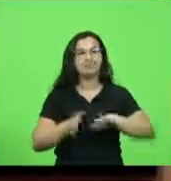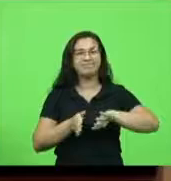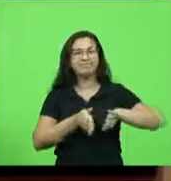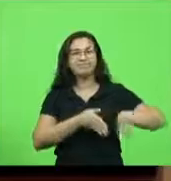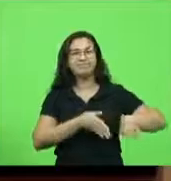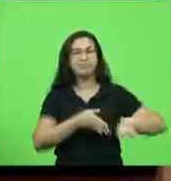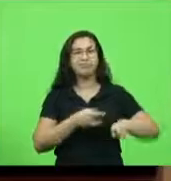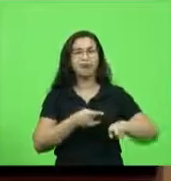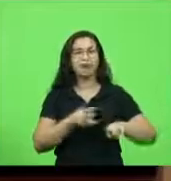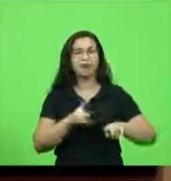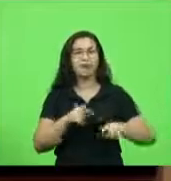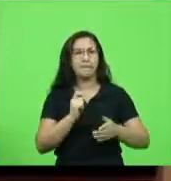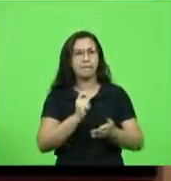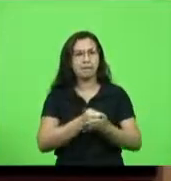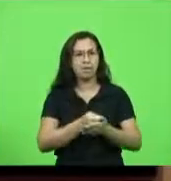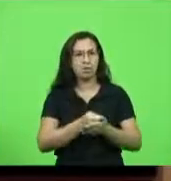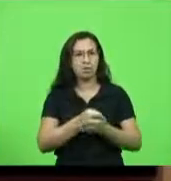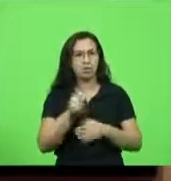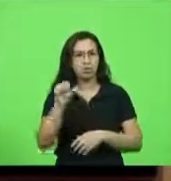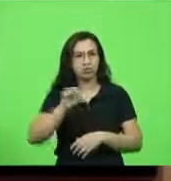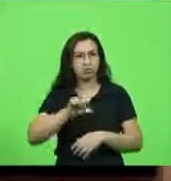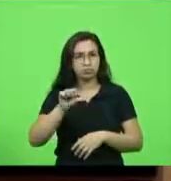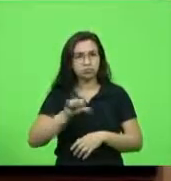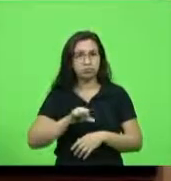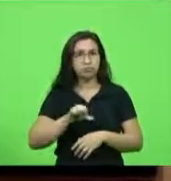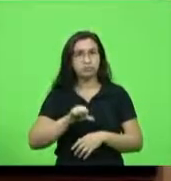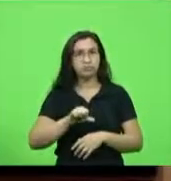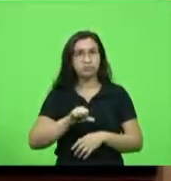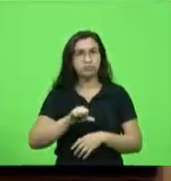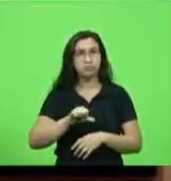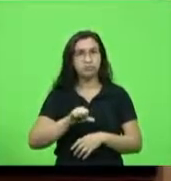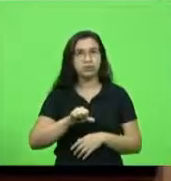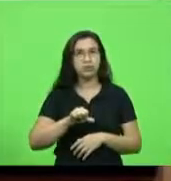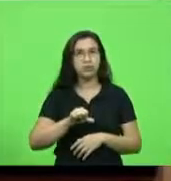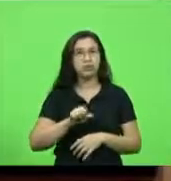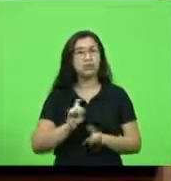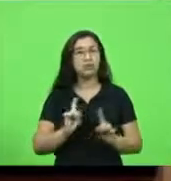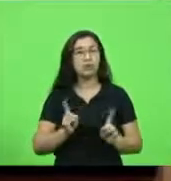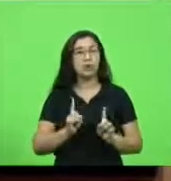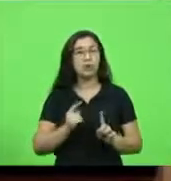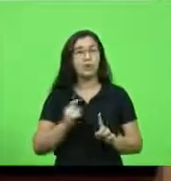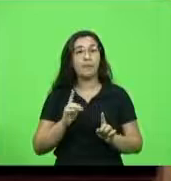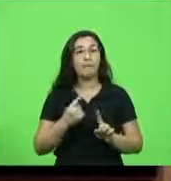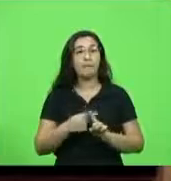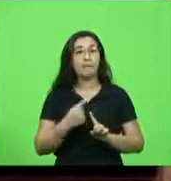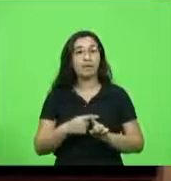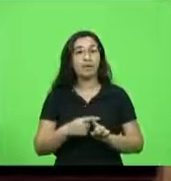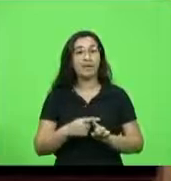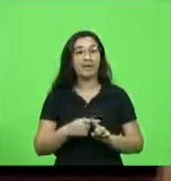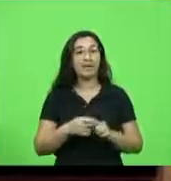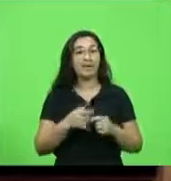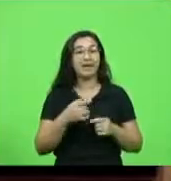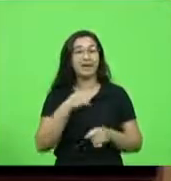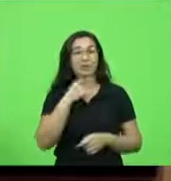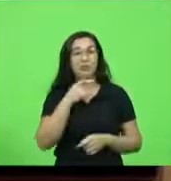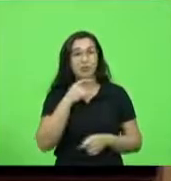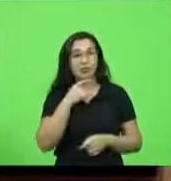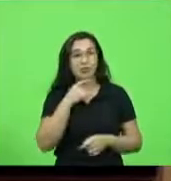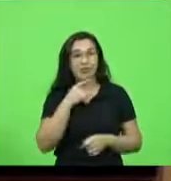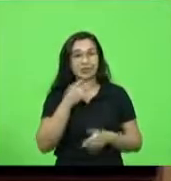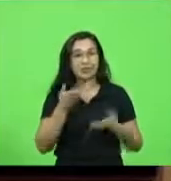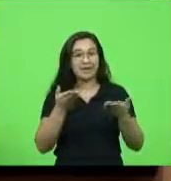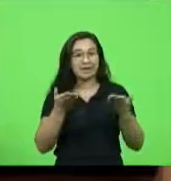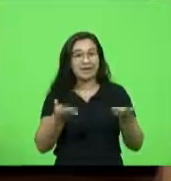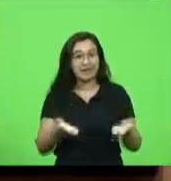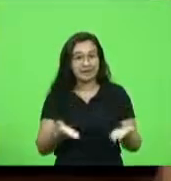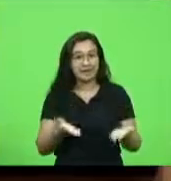ele é um mau pagador na origem da palavra, mas porque naquele momento ele não conseguiu assim ou fazê-lo.